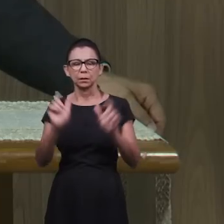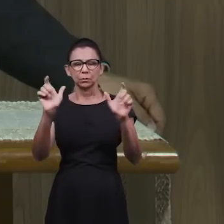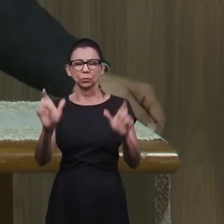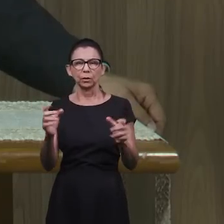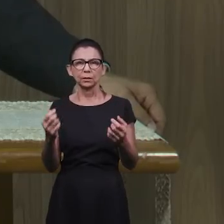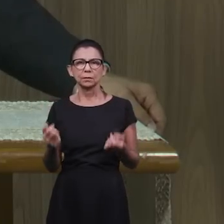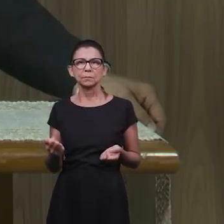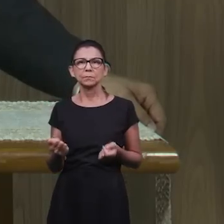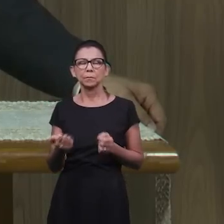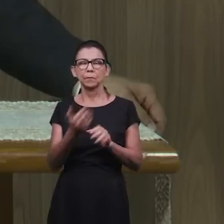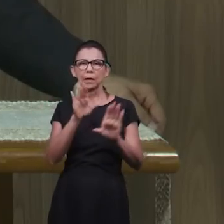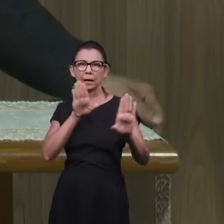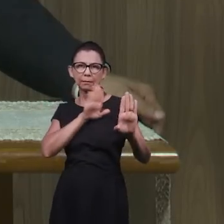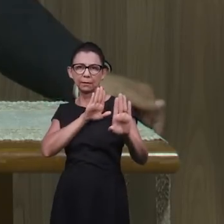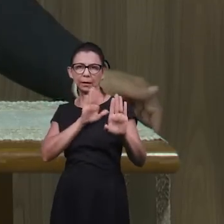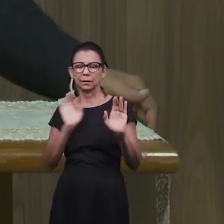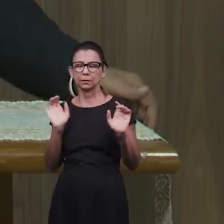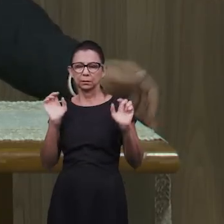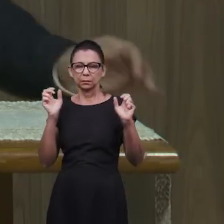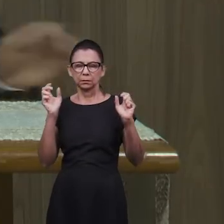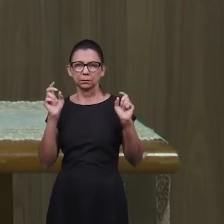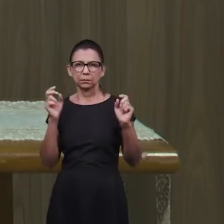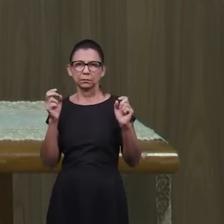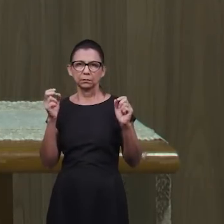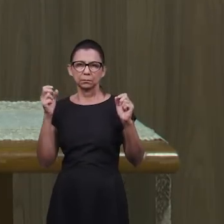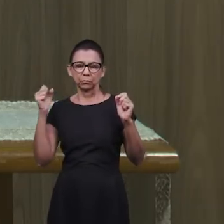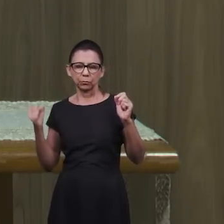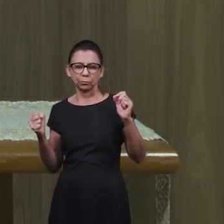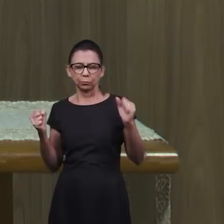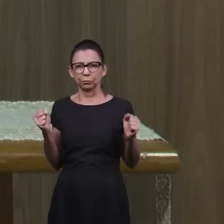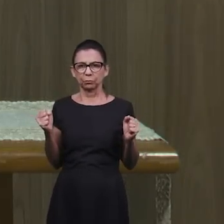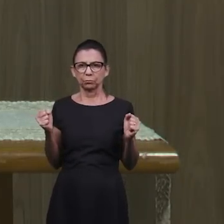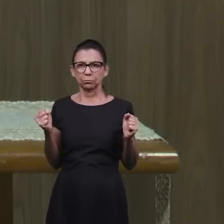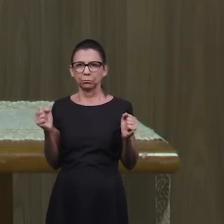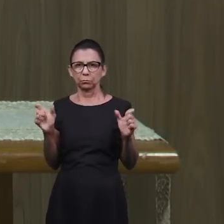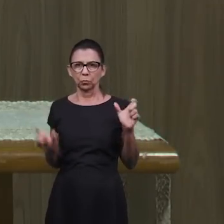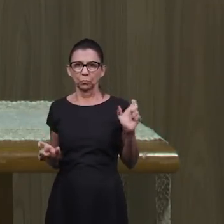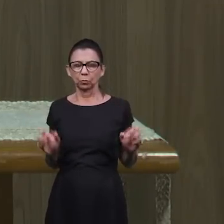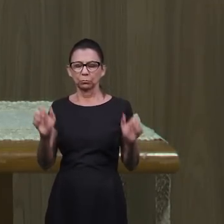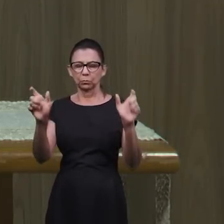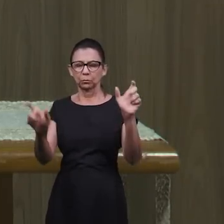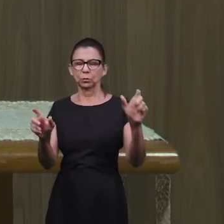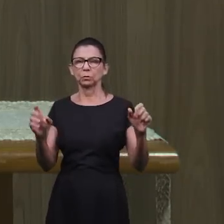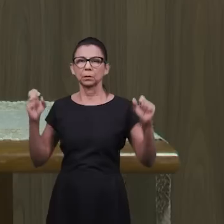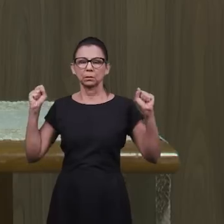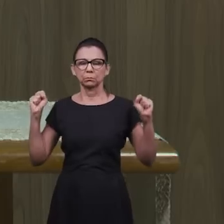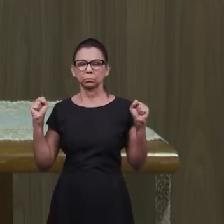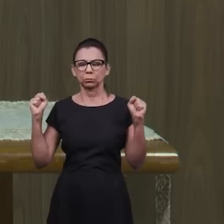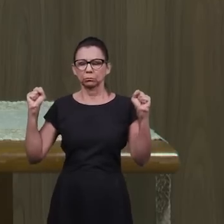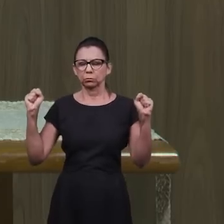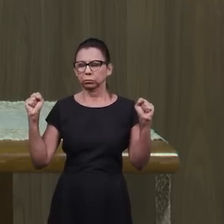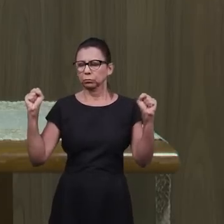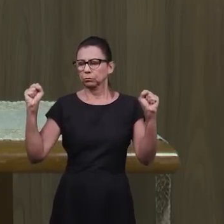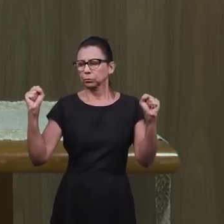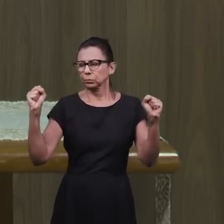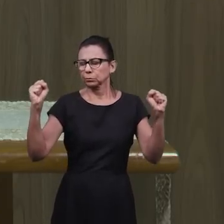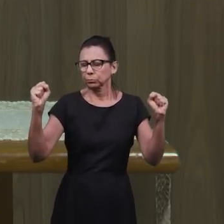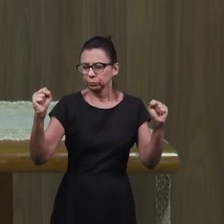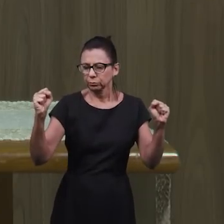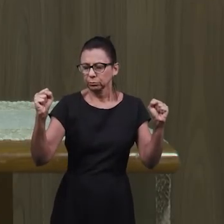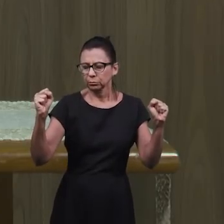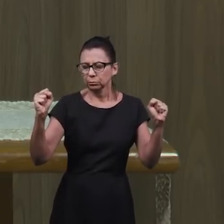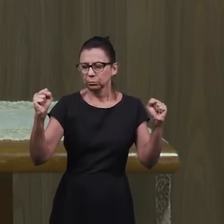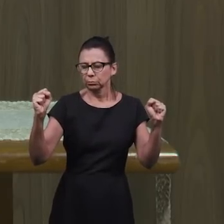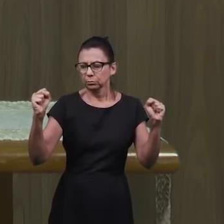carregaram. Mas eles enfrentaram ali algumas adversidades. E quando eles chegaram próximo,